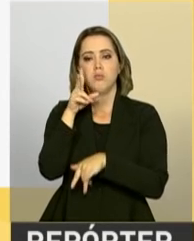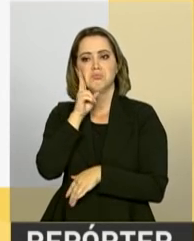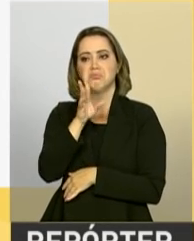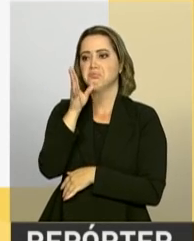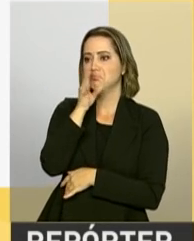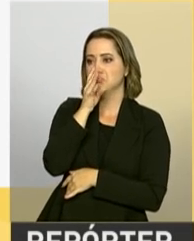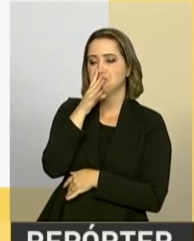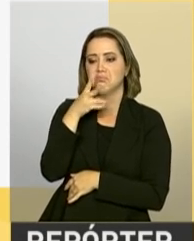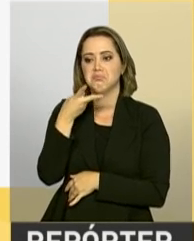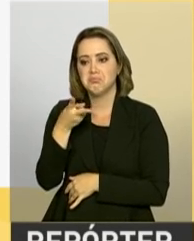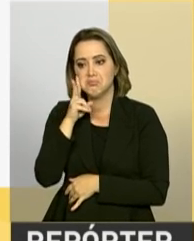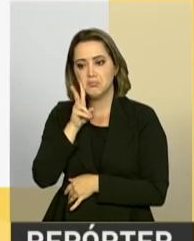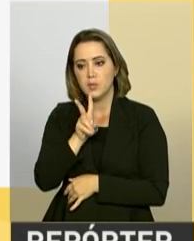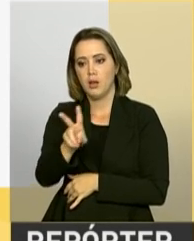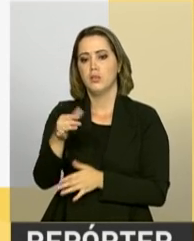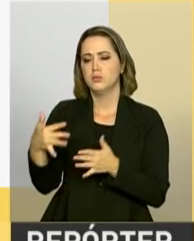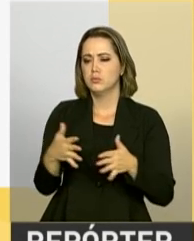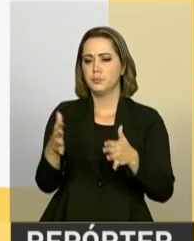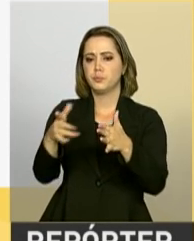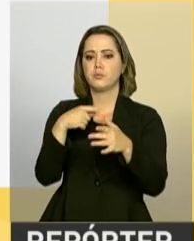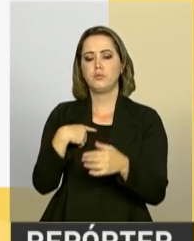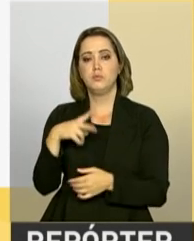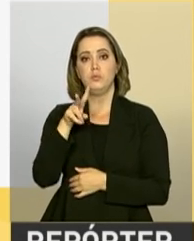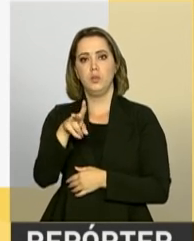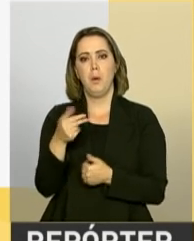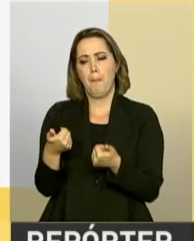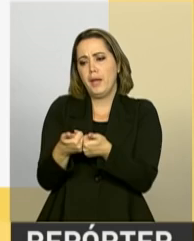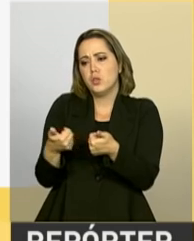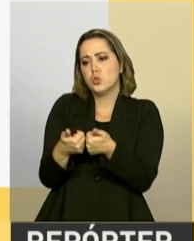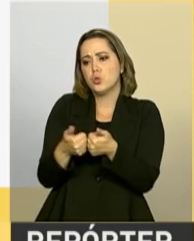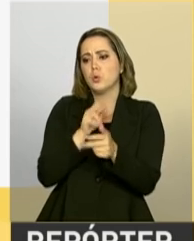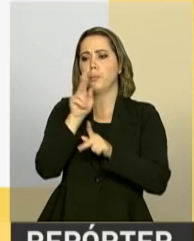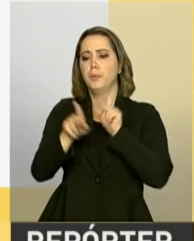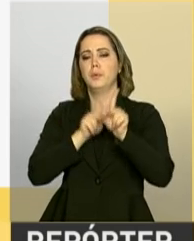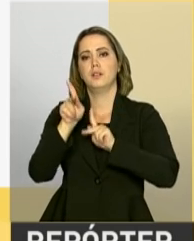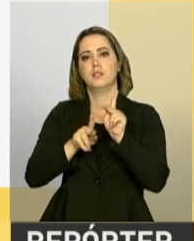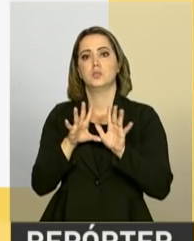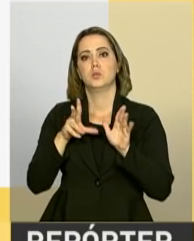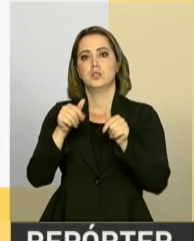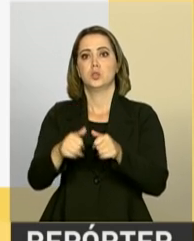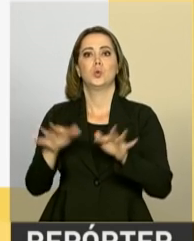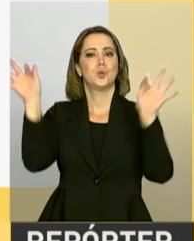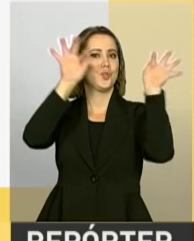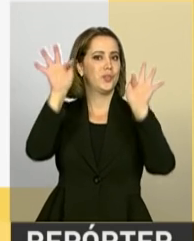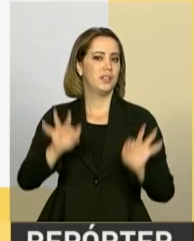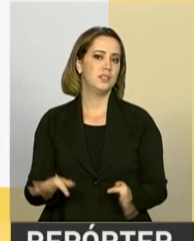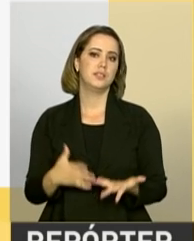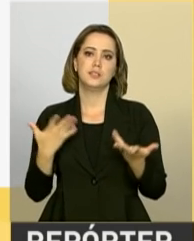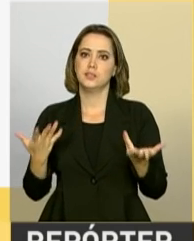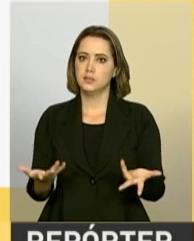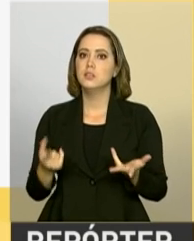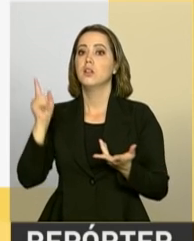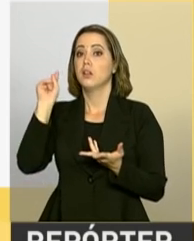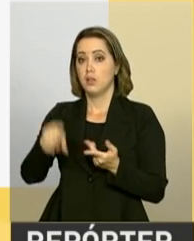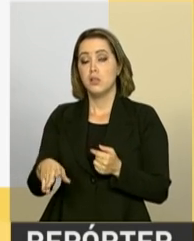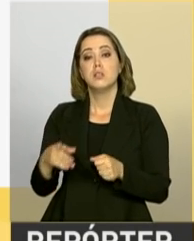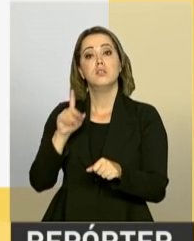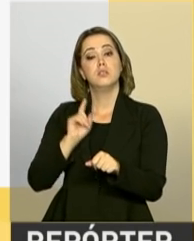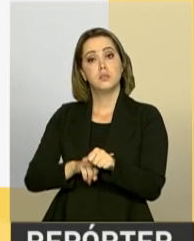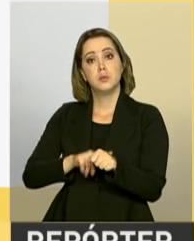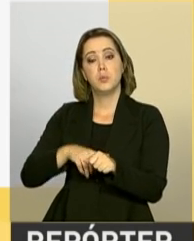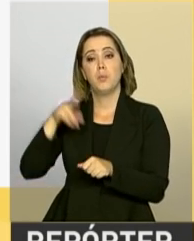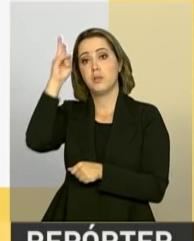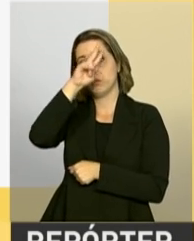acabei vendo e acompanhando lá, ao lado da população, e todos muito felizes com isso. Acho que é um momento